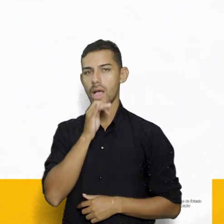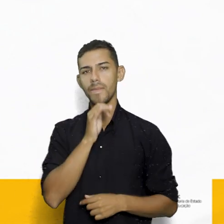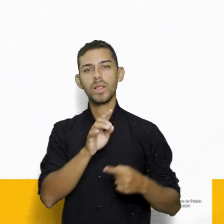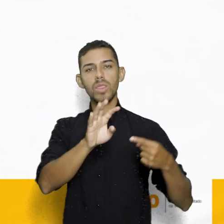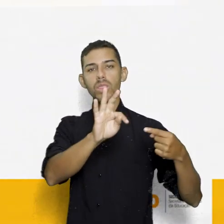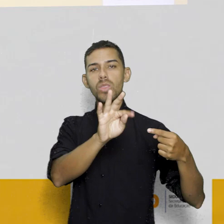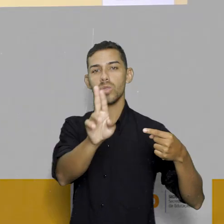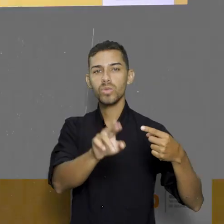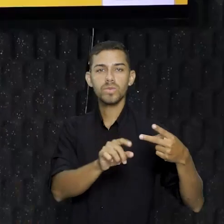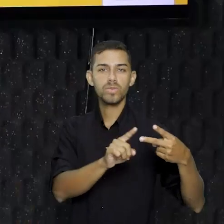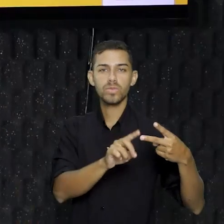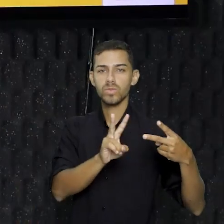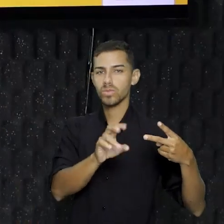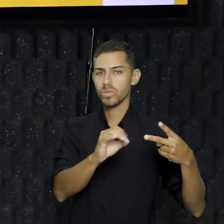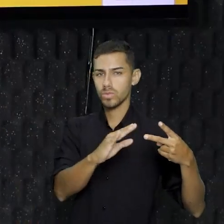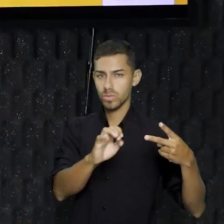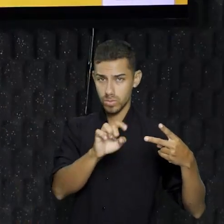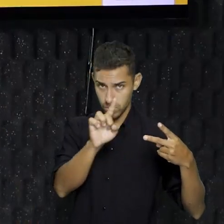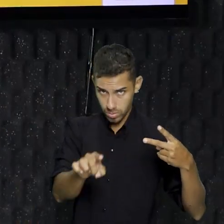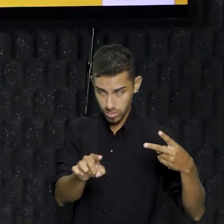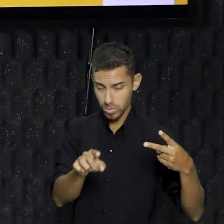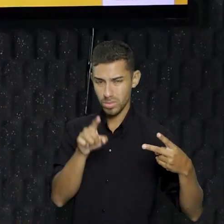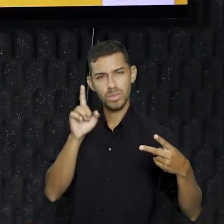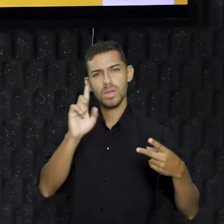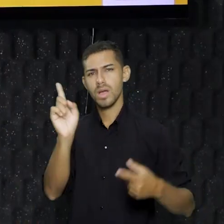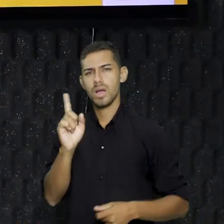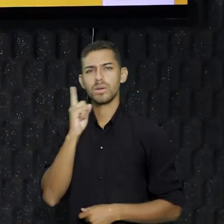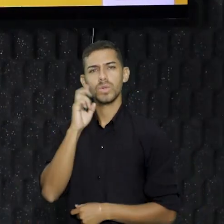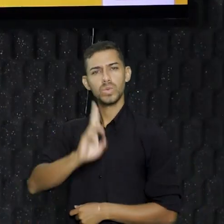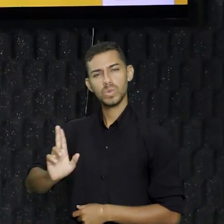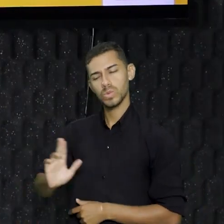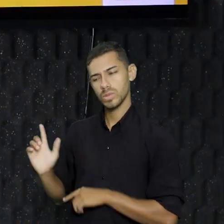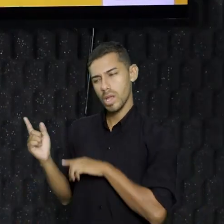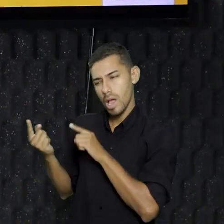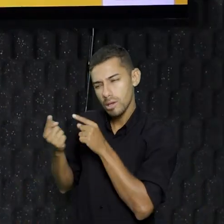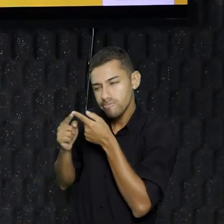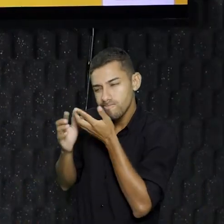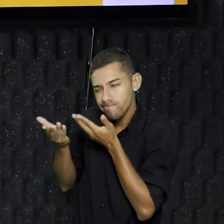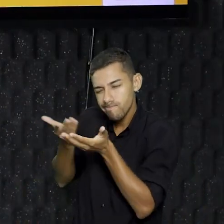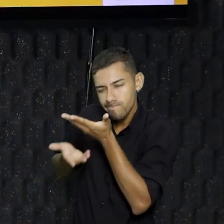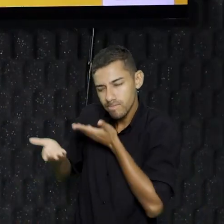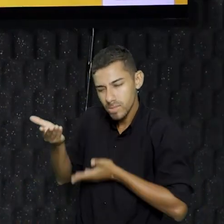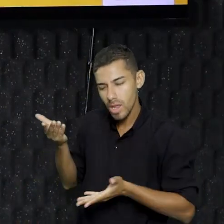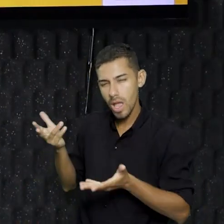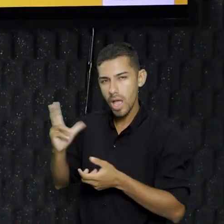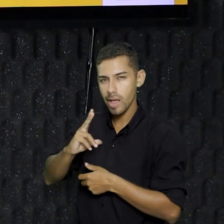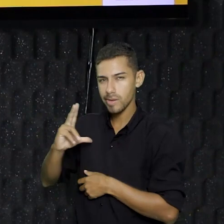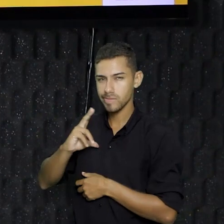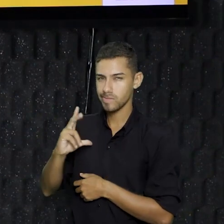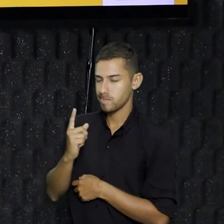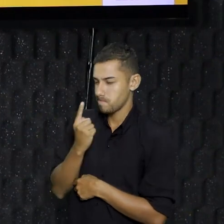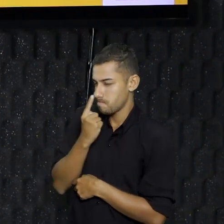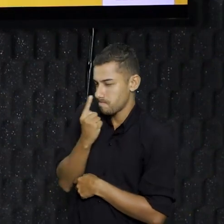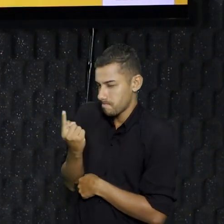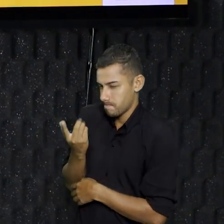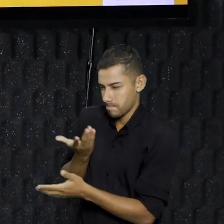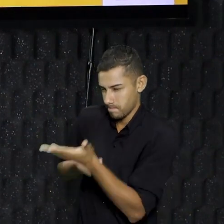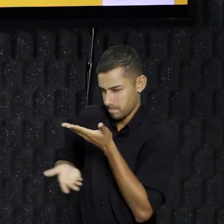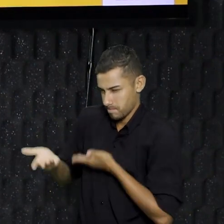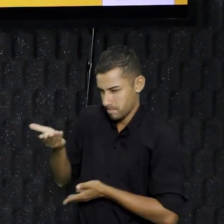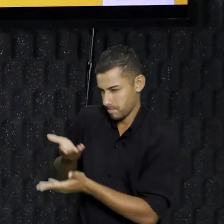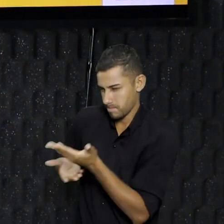boas né Eu uso esse termo que é considerado chama-se bozeu tá